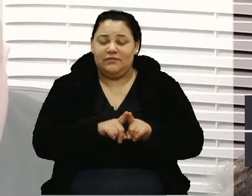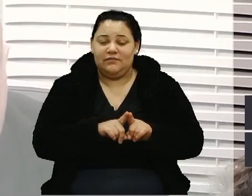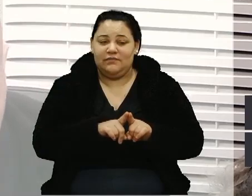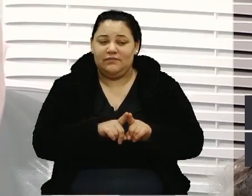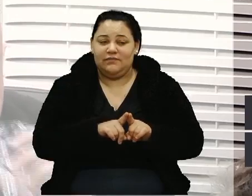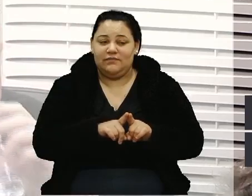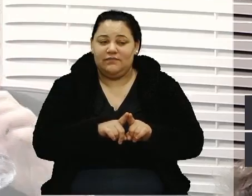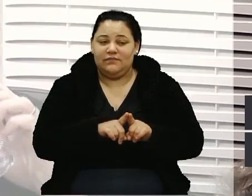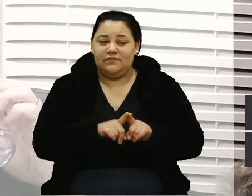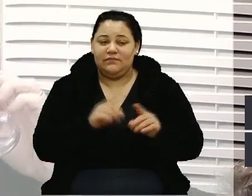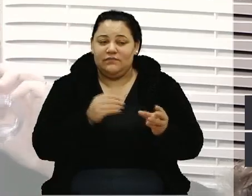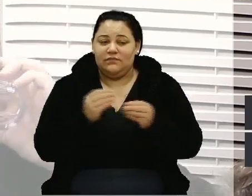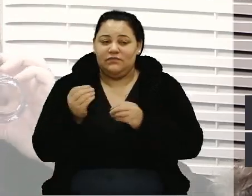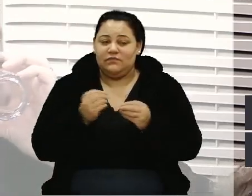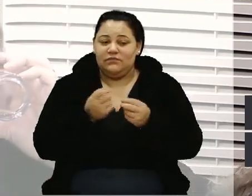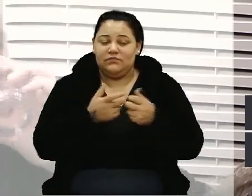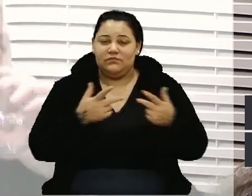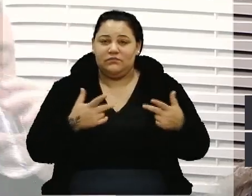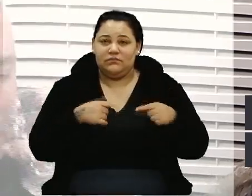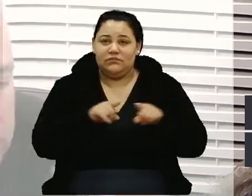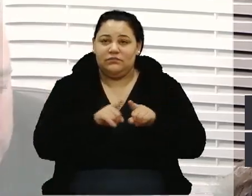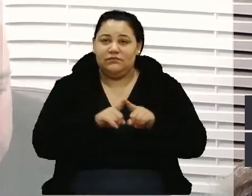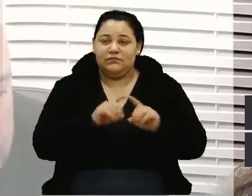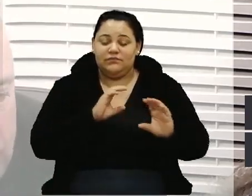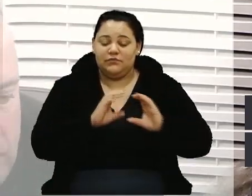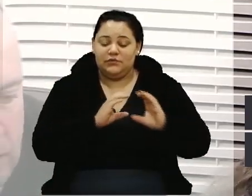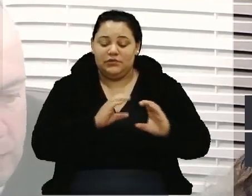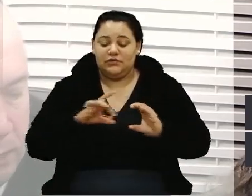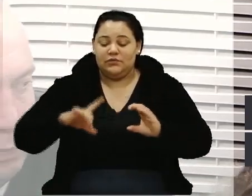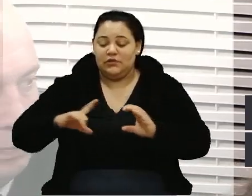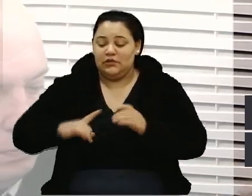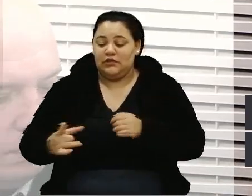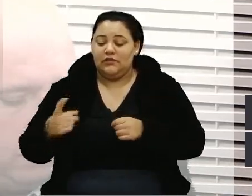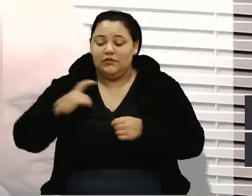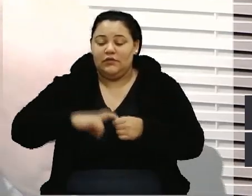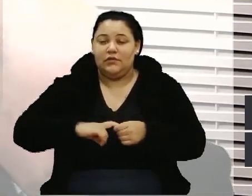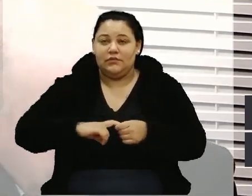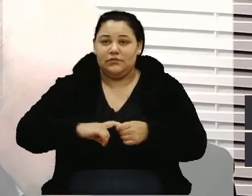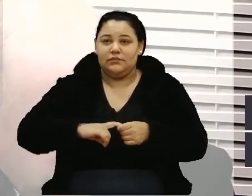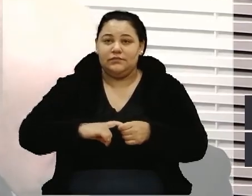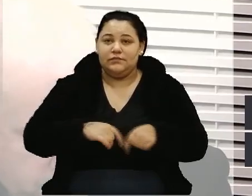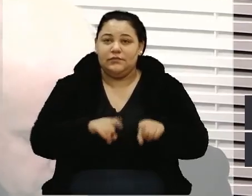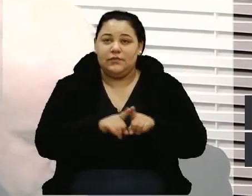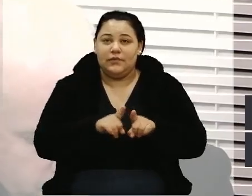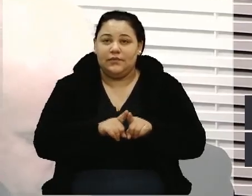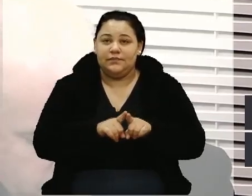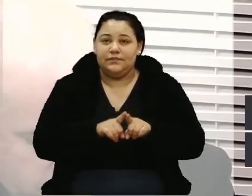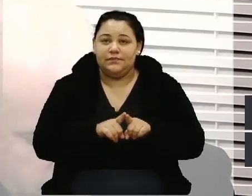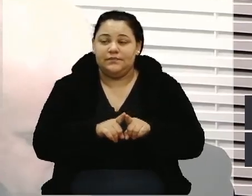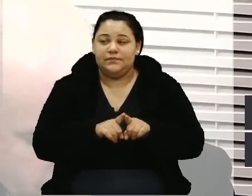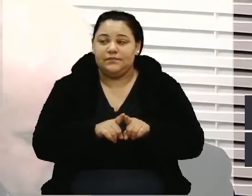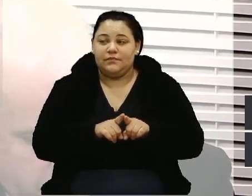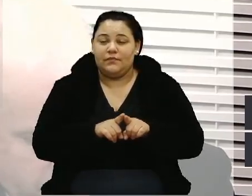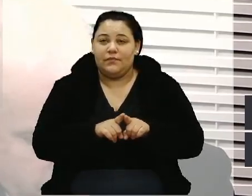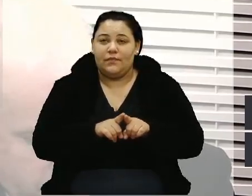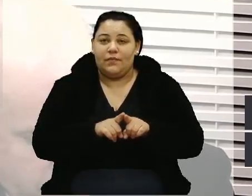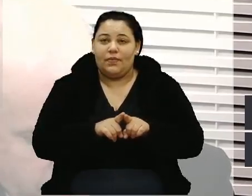Inclusive, muitas vezes, até para tu ter uma comunicação, até para ter um retorno de certos secretários. Então, naquela